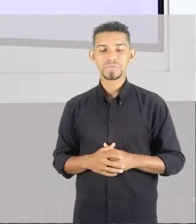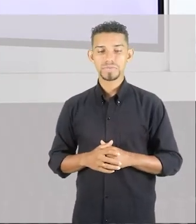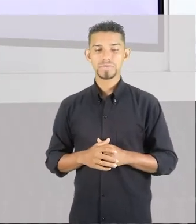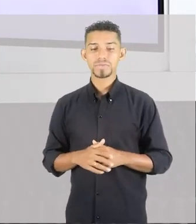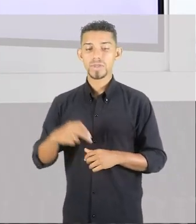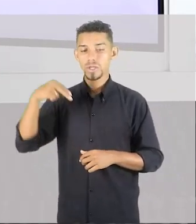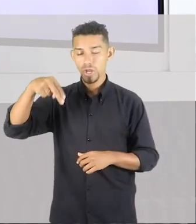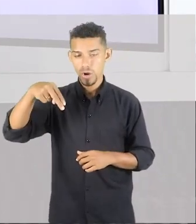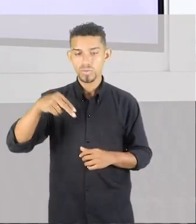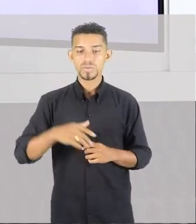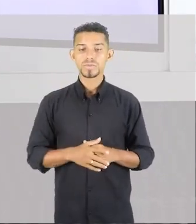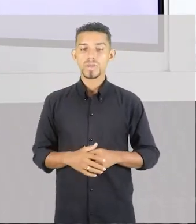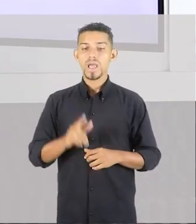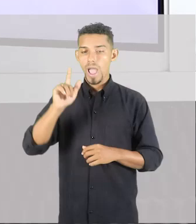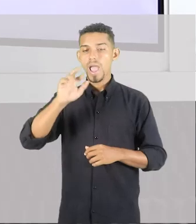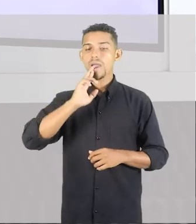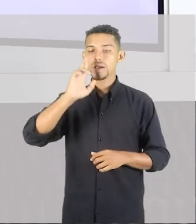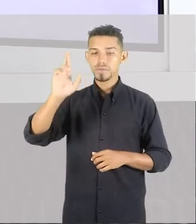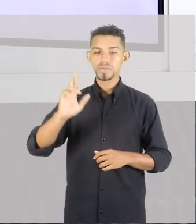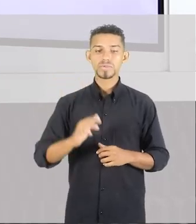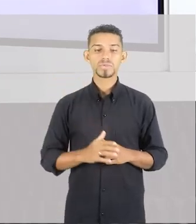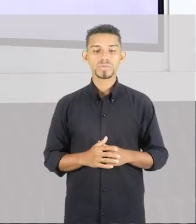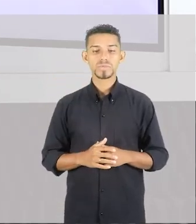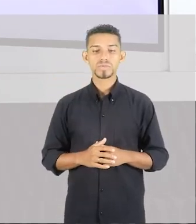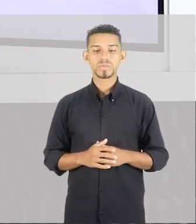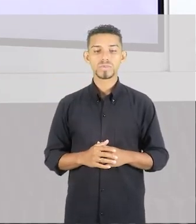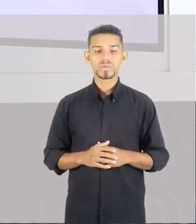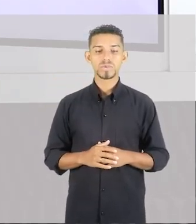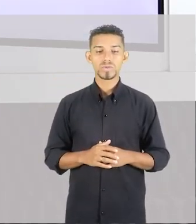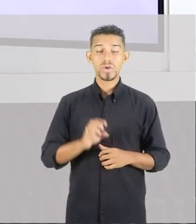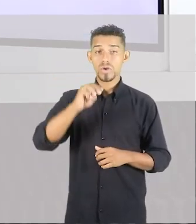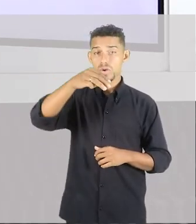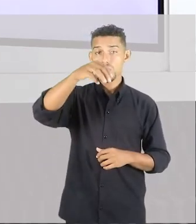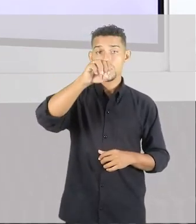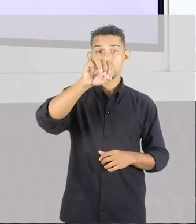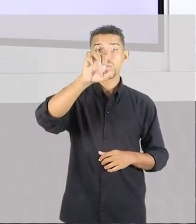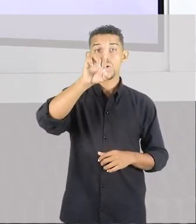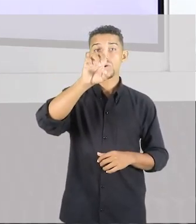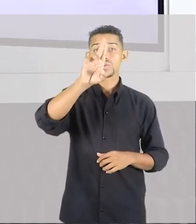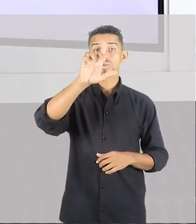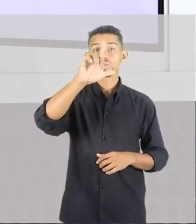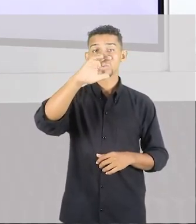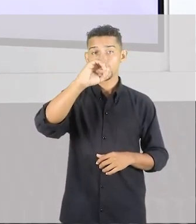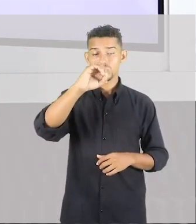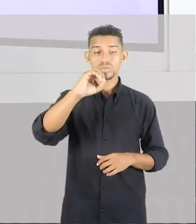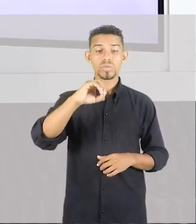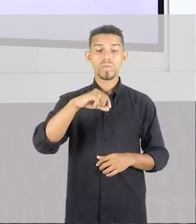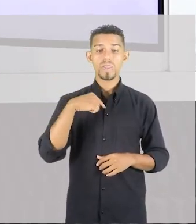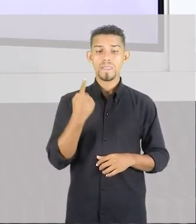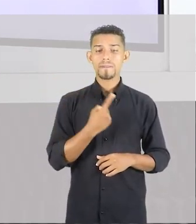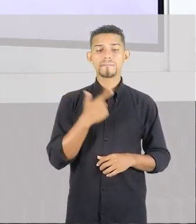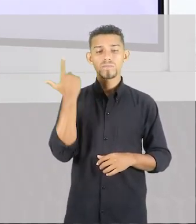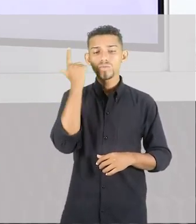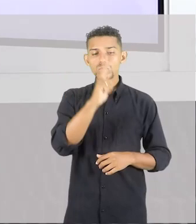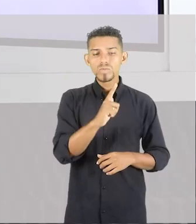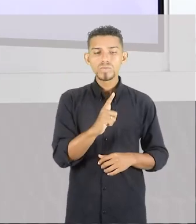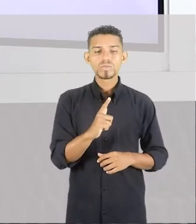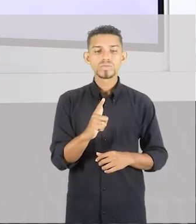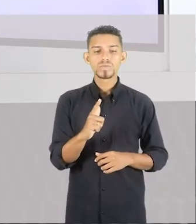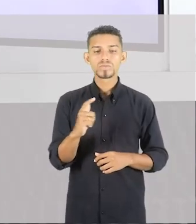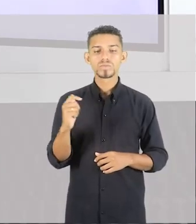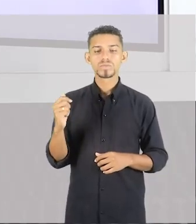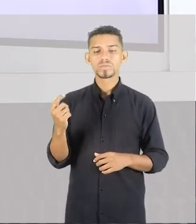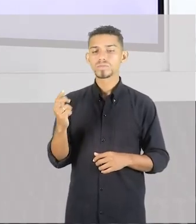Newtons. Essa é a resposta do módulo. Já dá para a gente